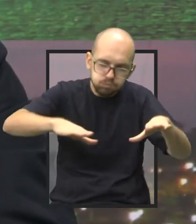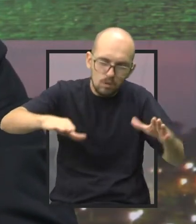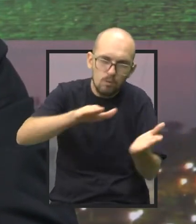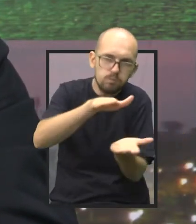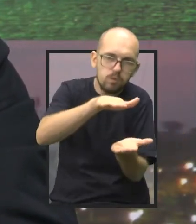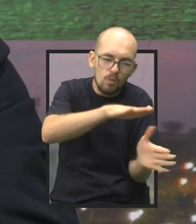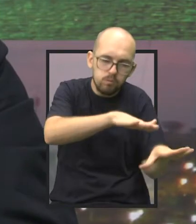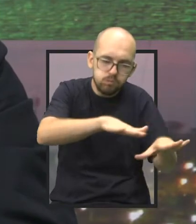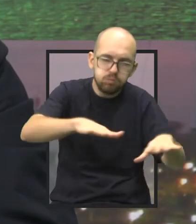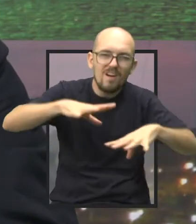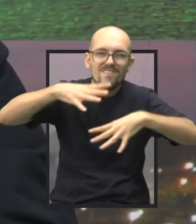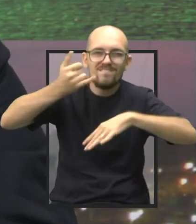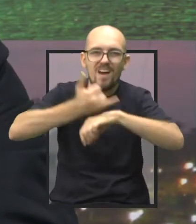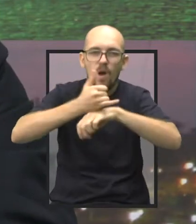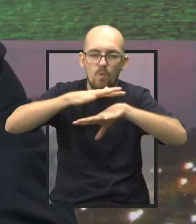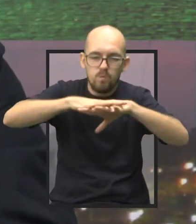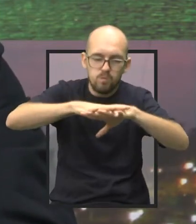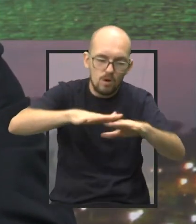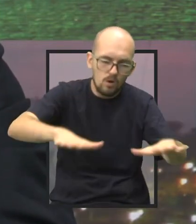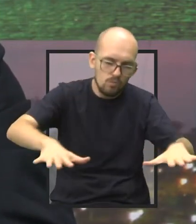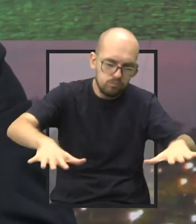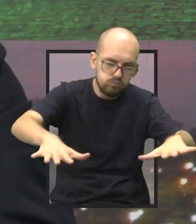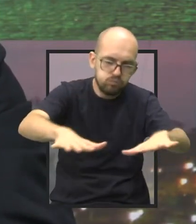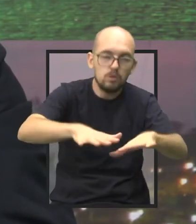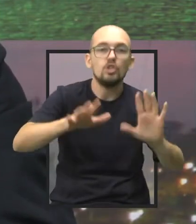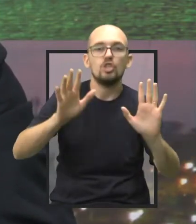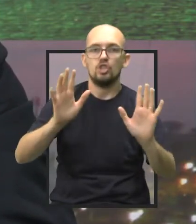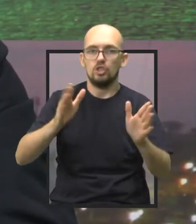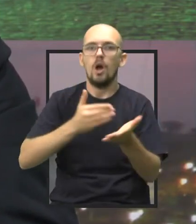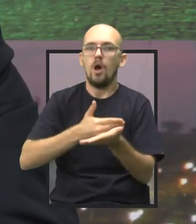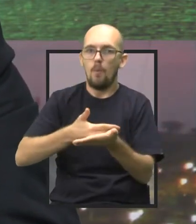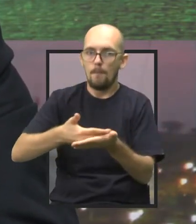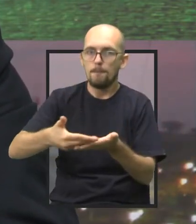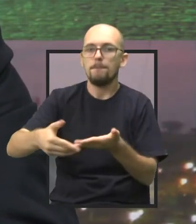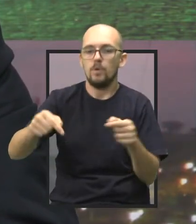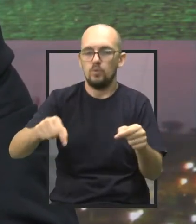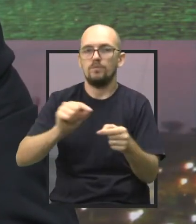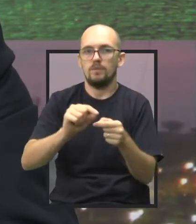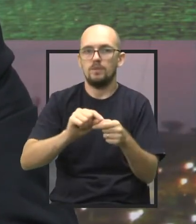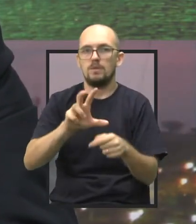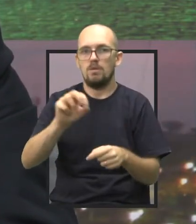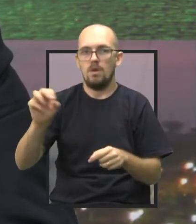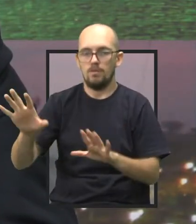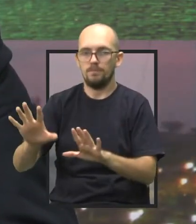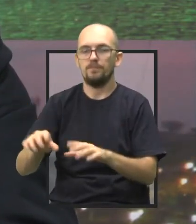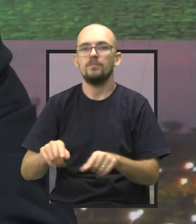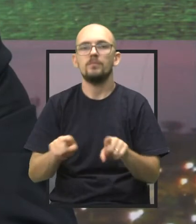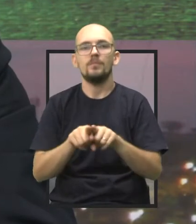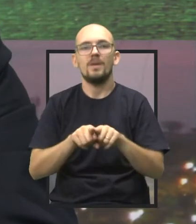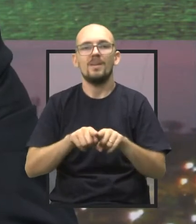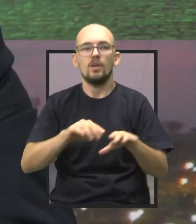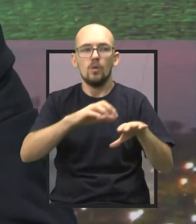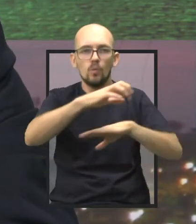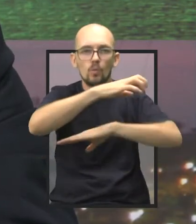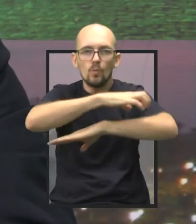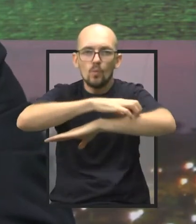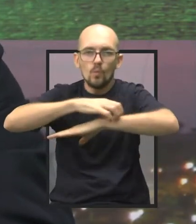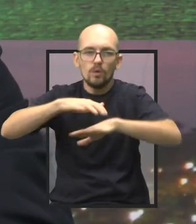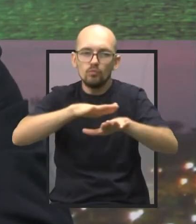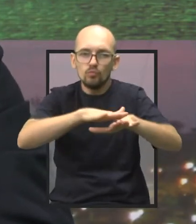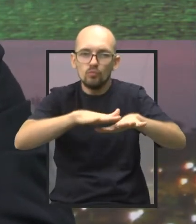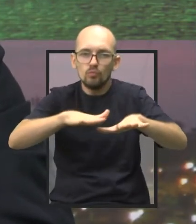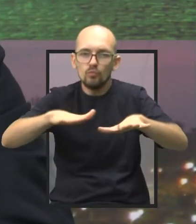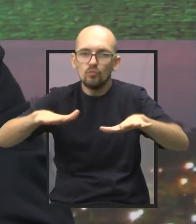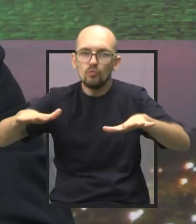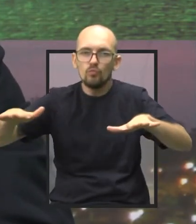né? Já está fazendo o Radier dessas unidades também. Tanto a terraplenagem começou do Luizão Agostinho como do José Primo Grisso, que